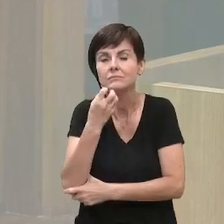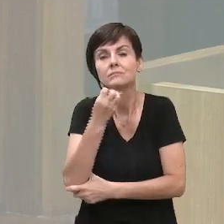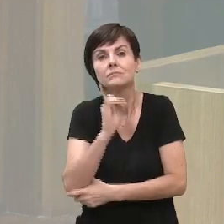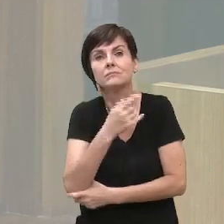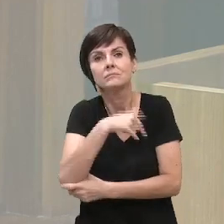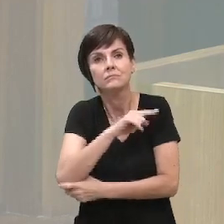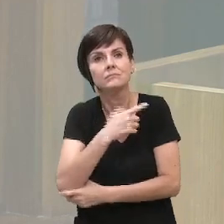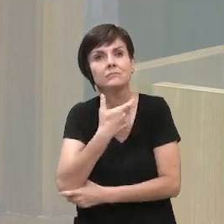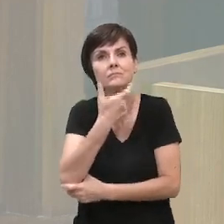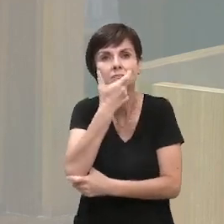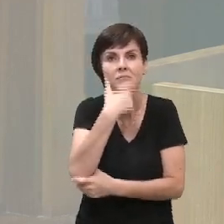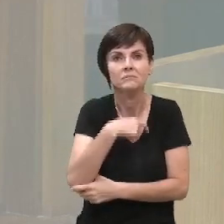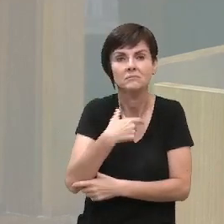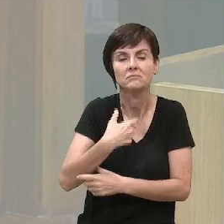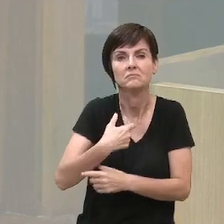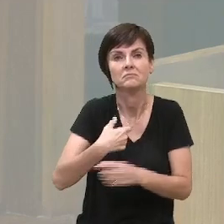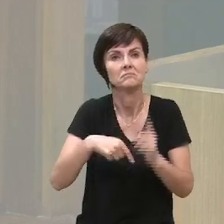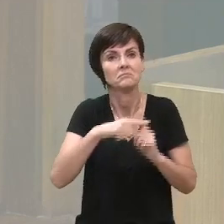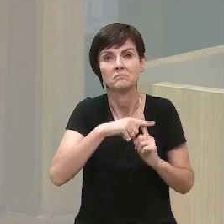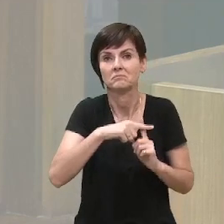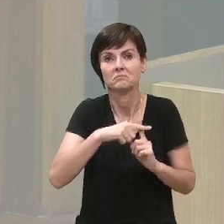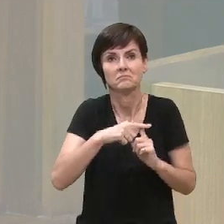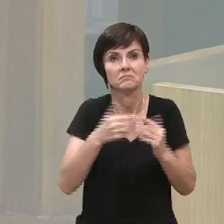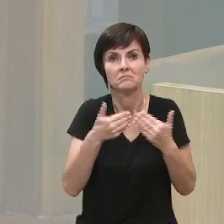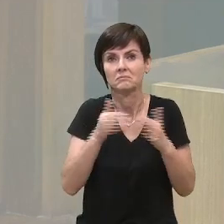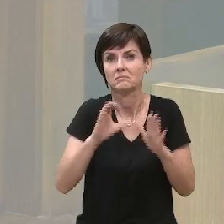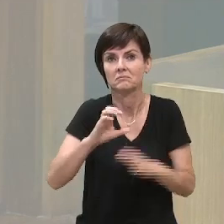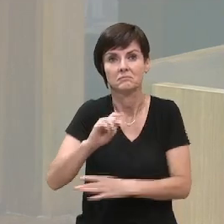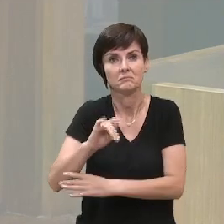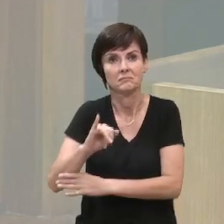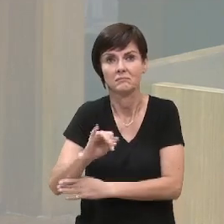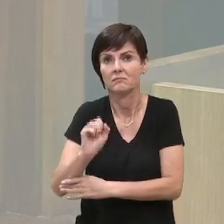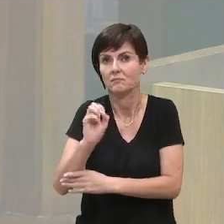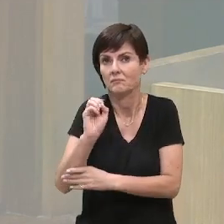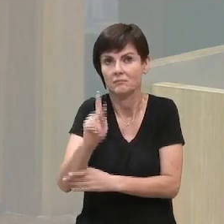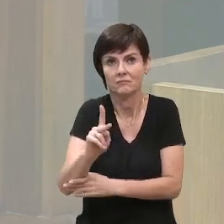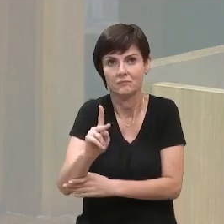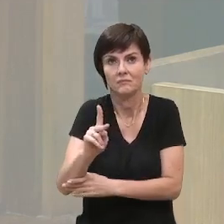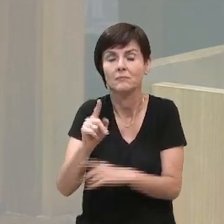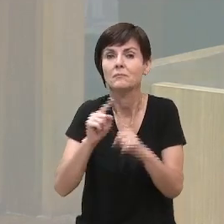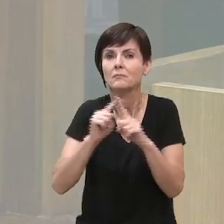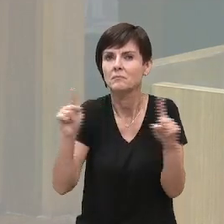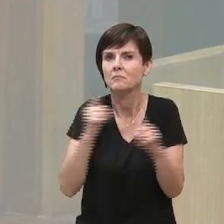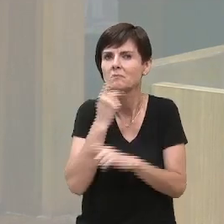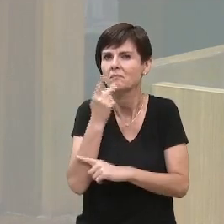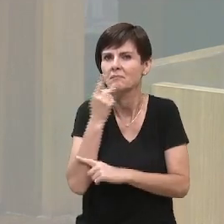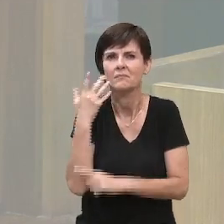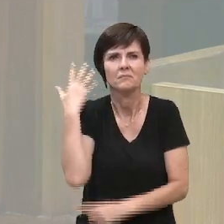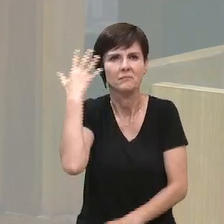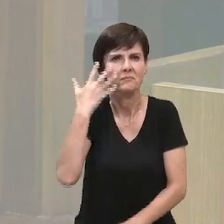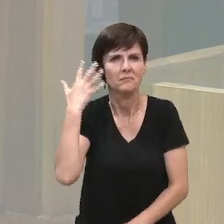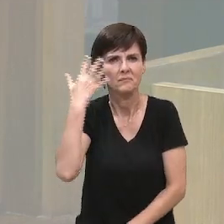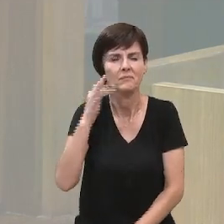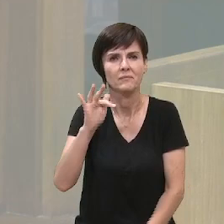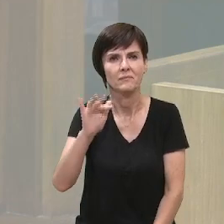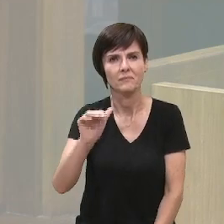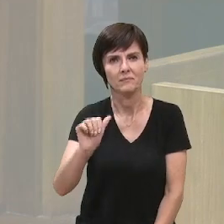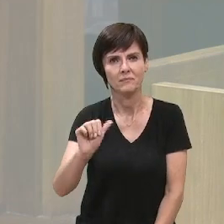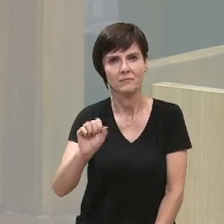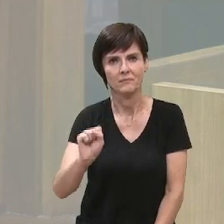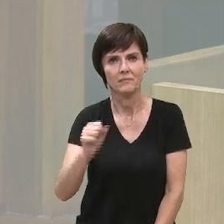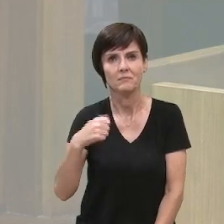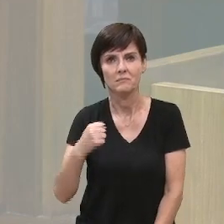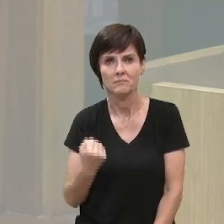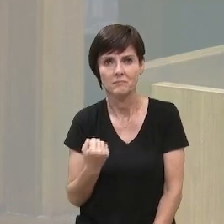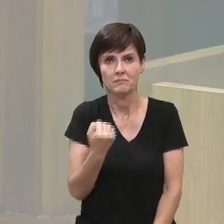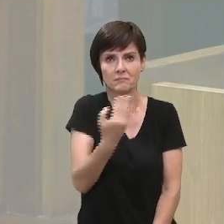não é positivo abrir a CPI, não abram. Não tem problema. Agora, vim com um discursinho que a FAS tem que ganhar 3 milhões de